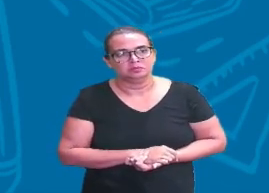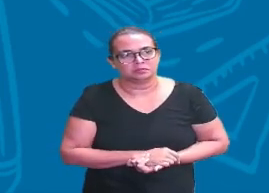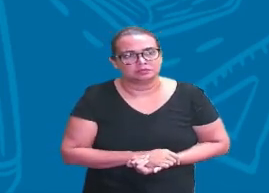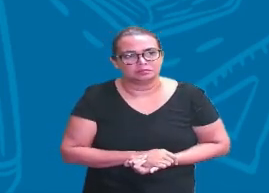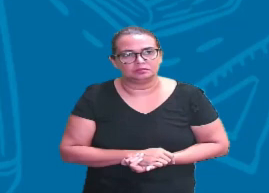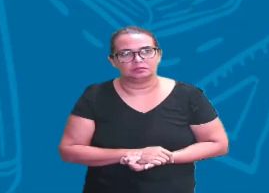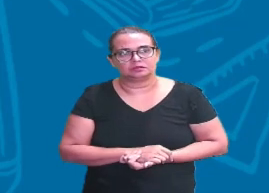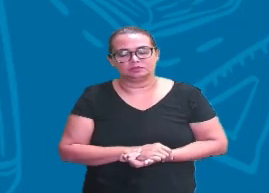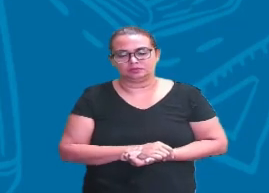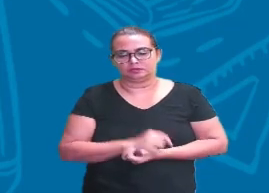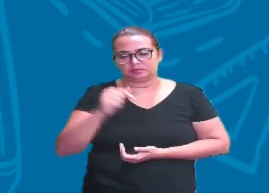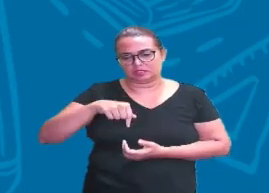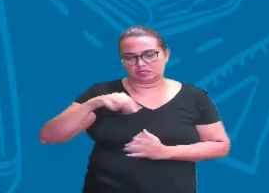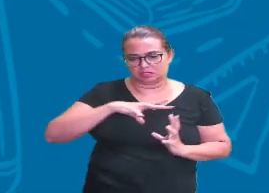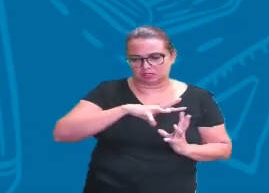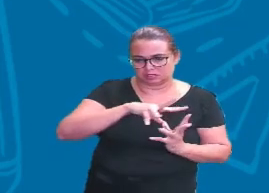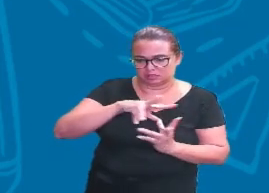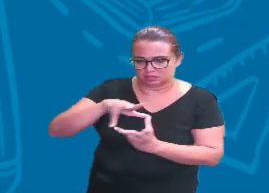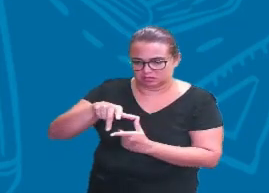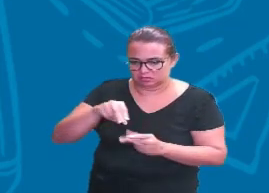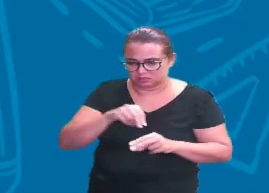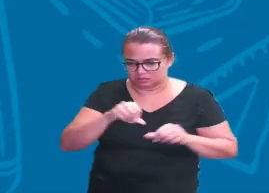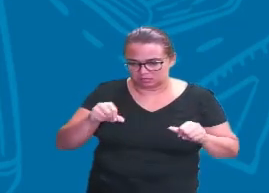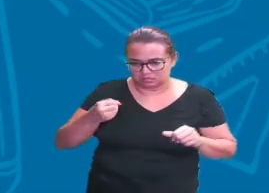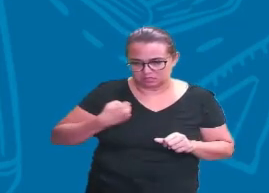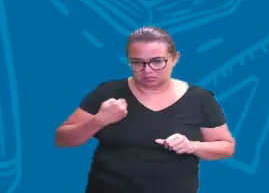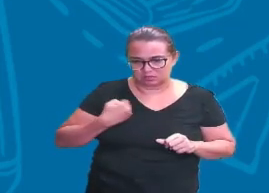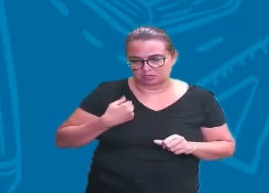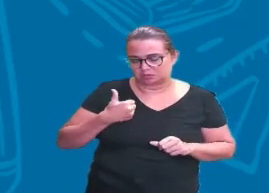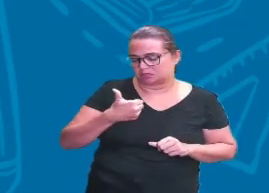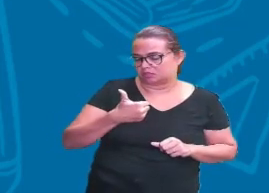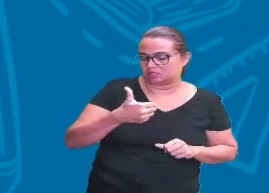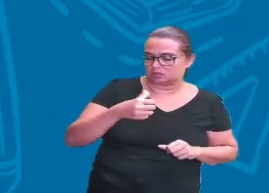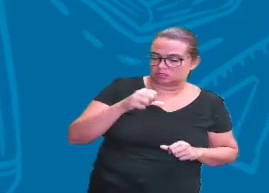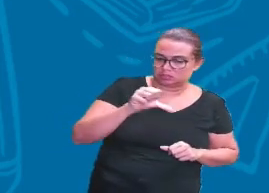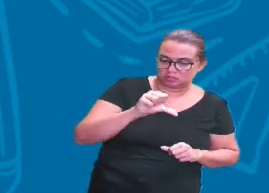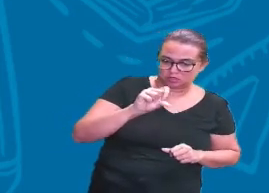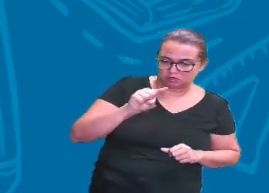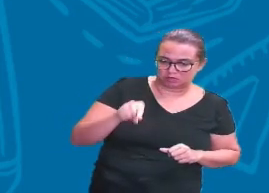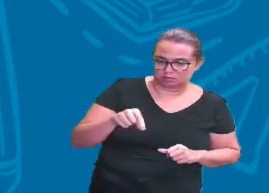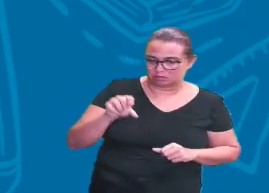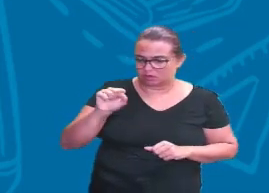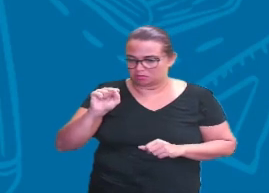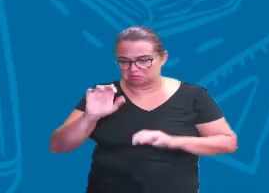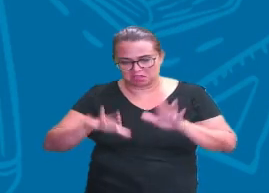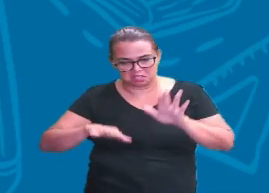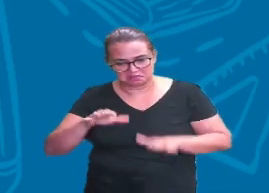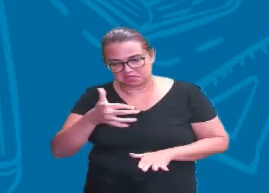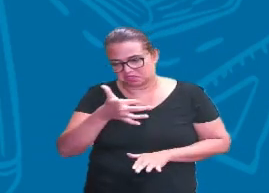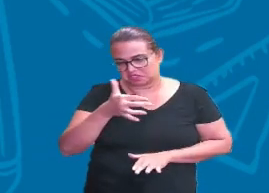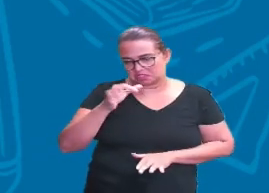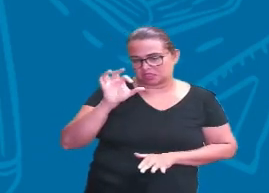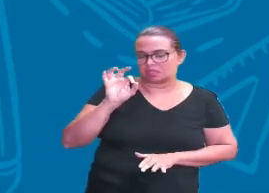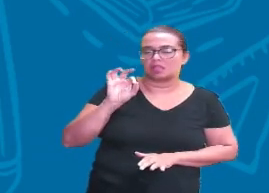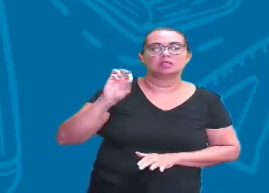vezes, arredonda para 10 metros por segundo ao quadrado, tá bom? Em Marte, já